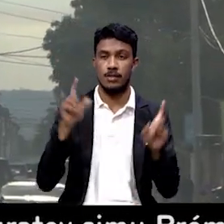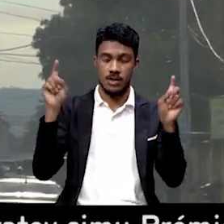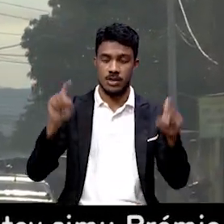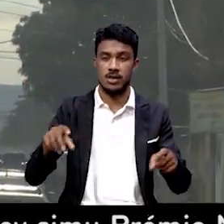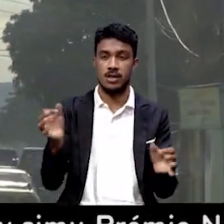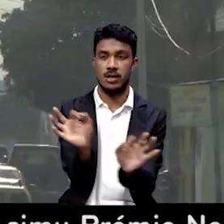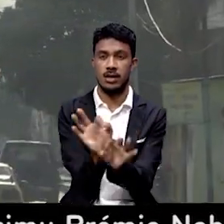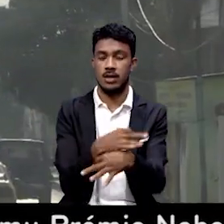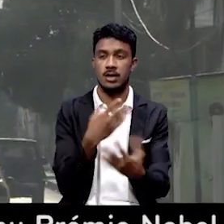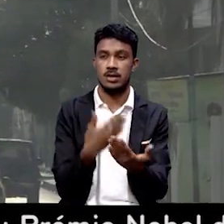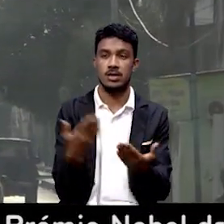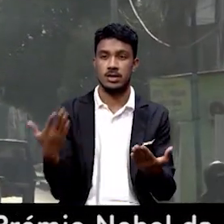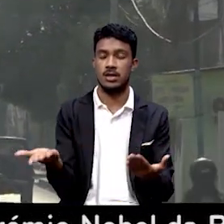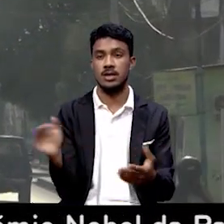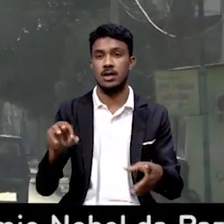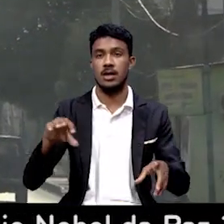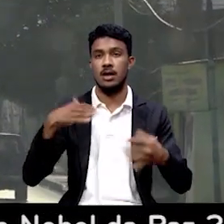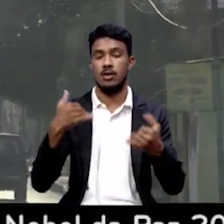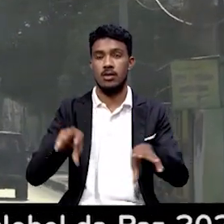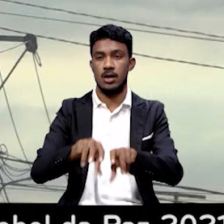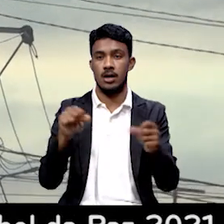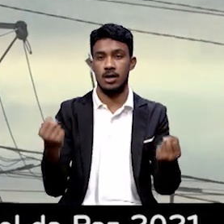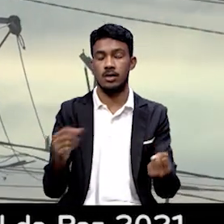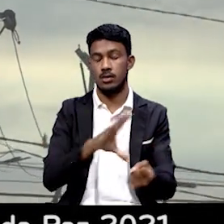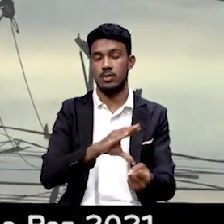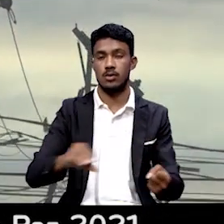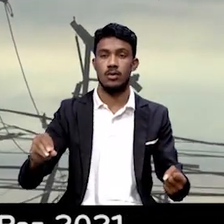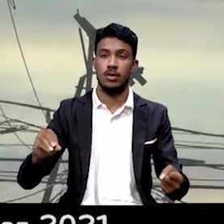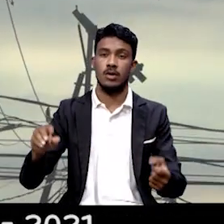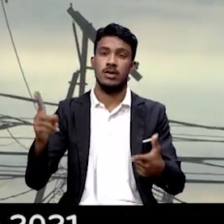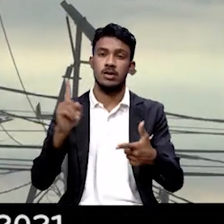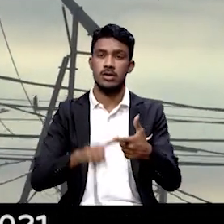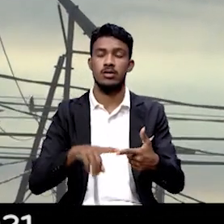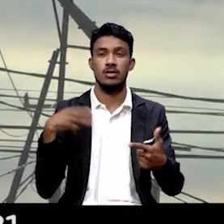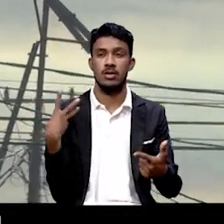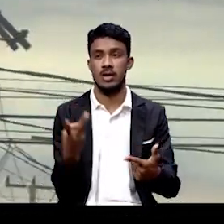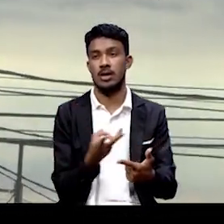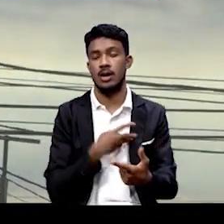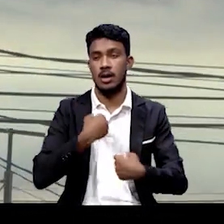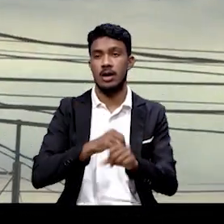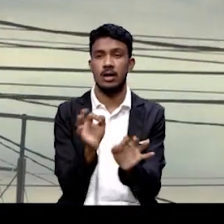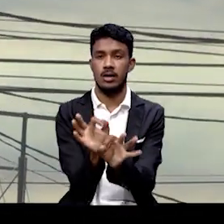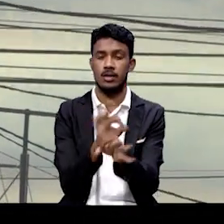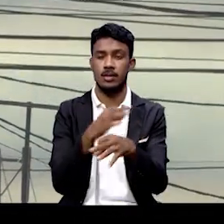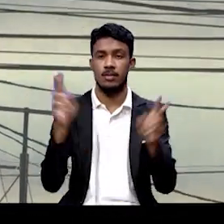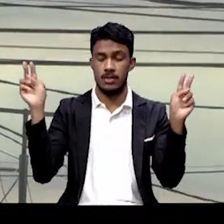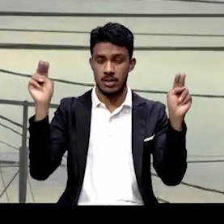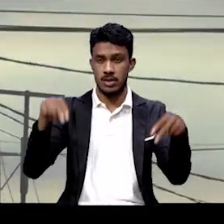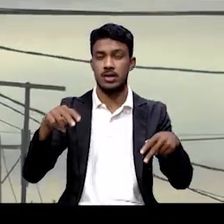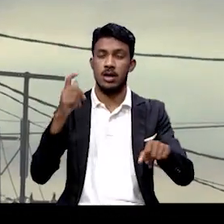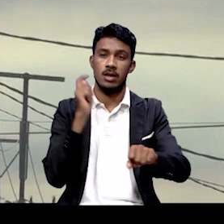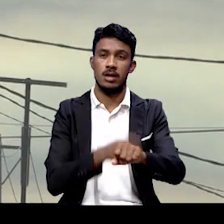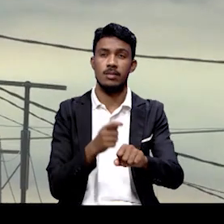ne sasansir ne komeza at babarau segundo ita tu halo manutenção e ke precisa tempo narok hamate